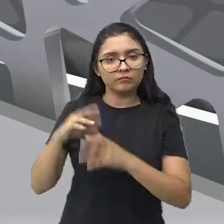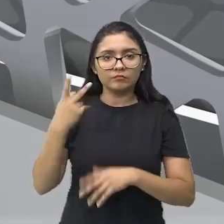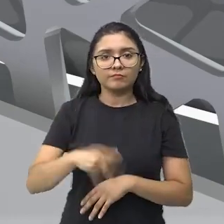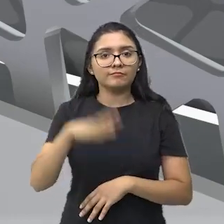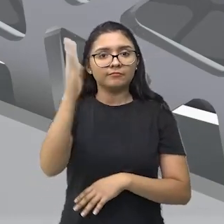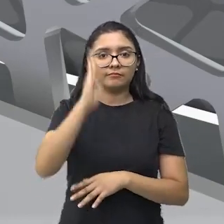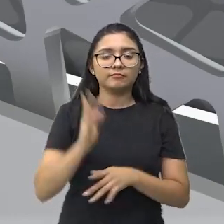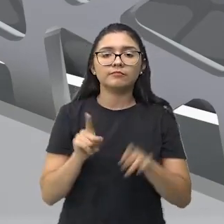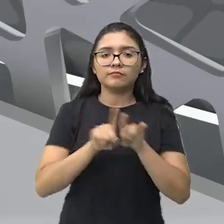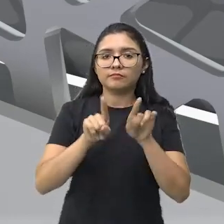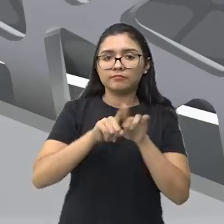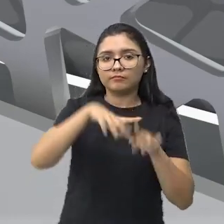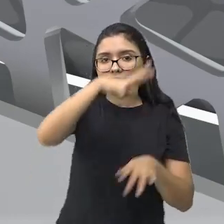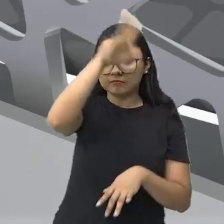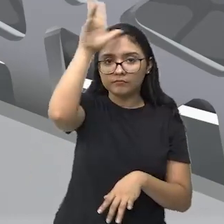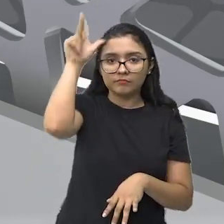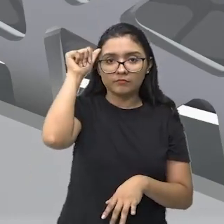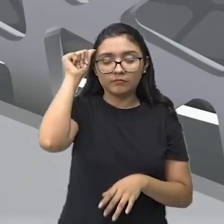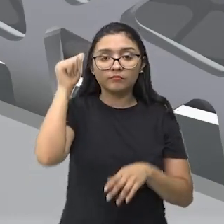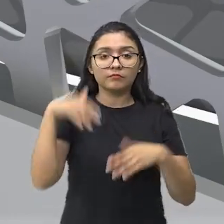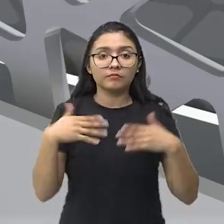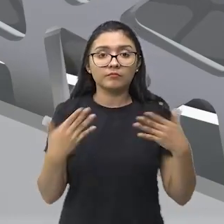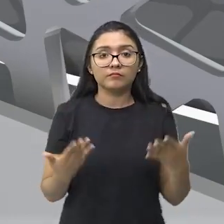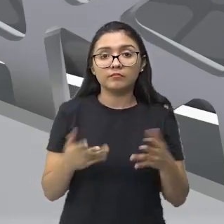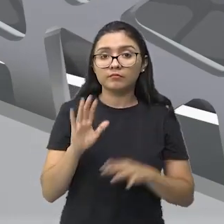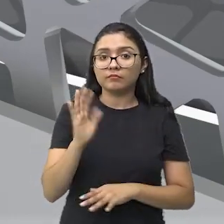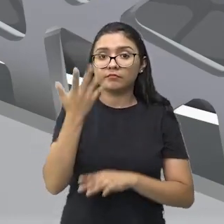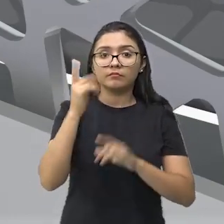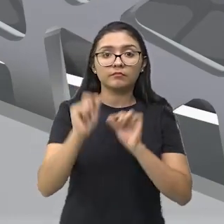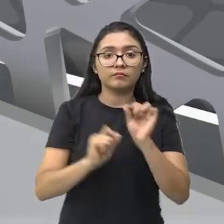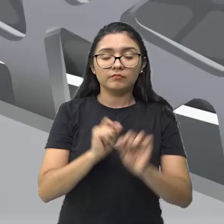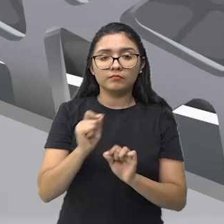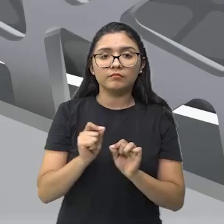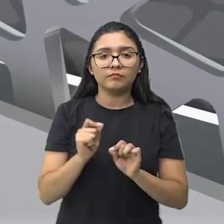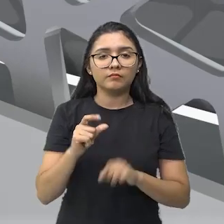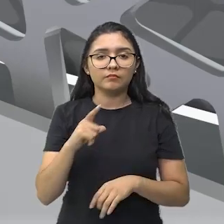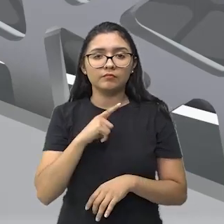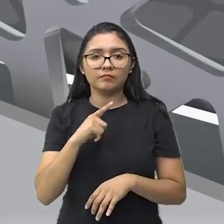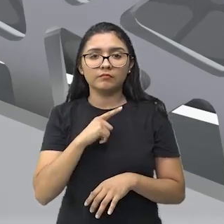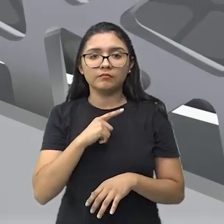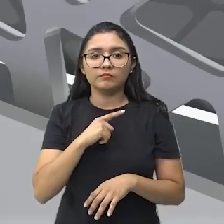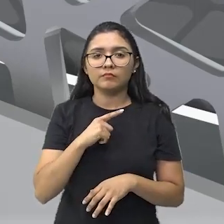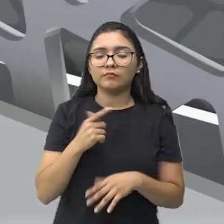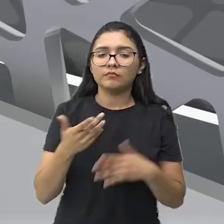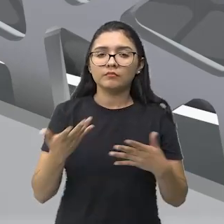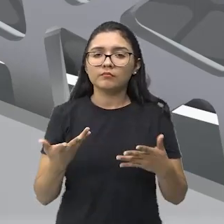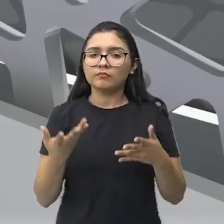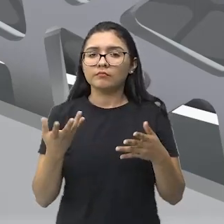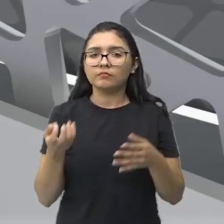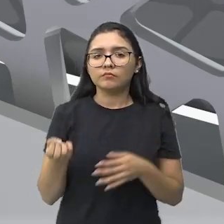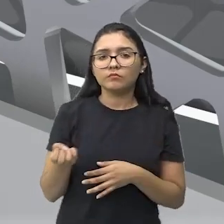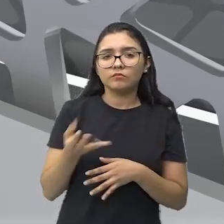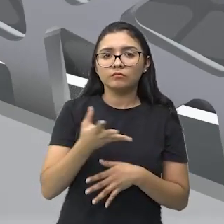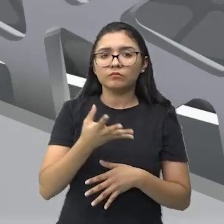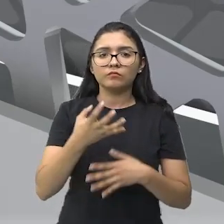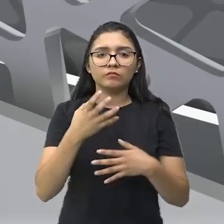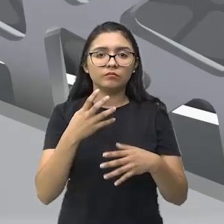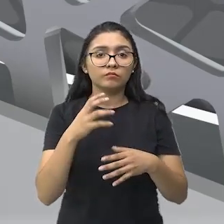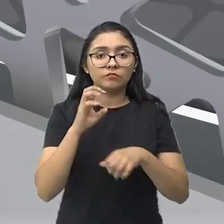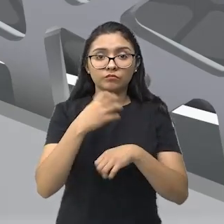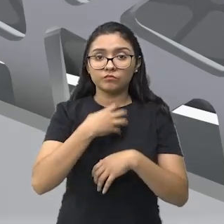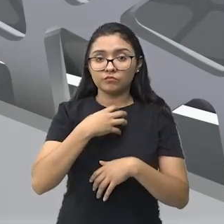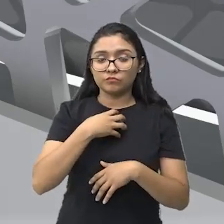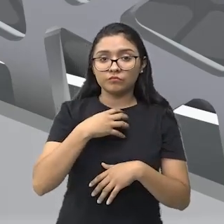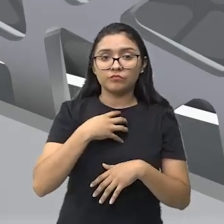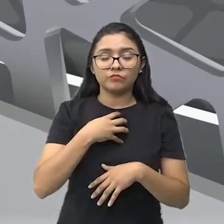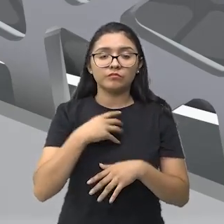no Amazonas. E isso trouxe um novo estilo de ver, de fazer e sentir. Então,